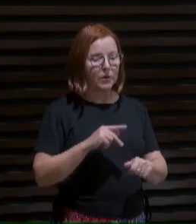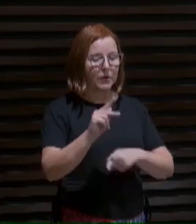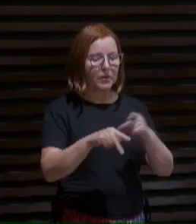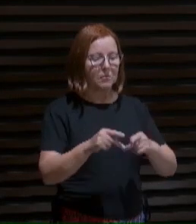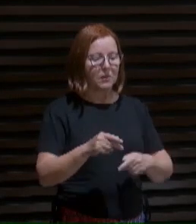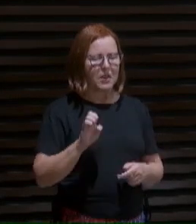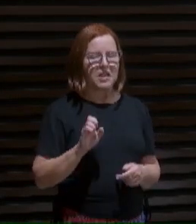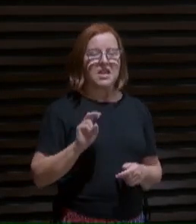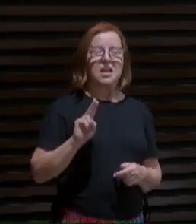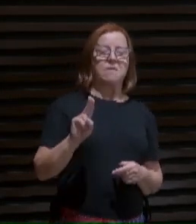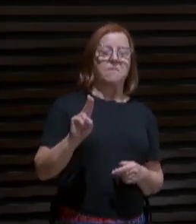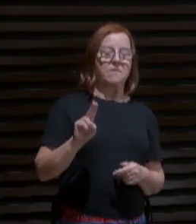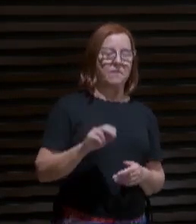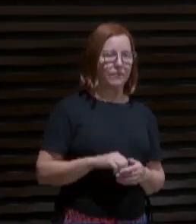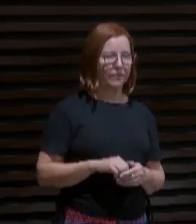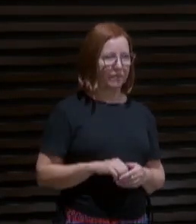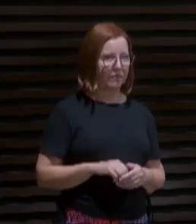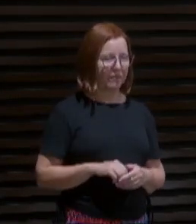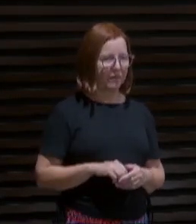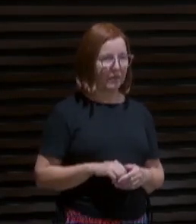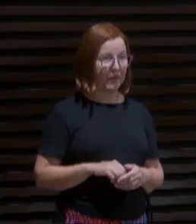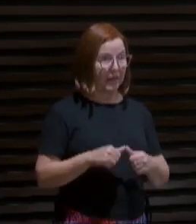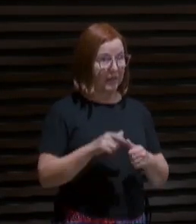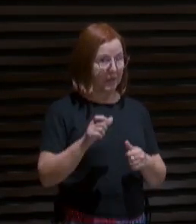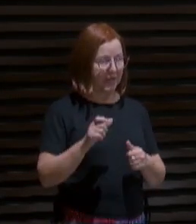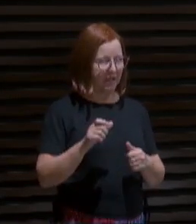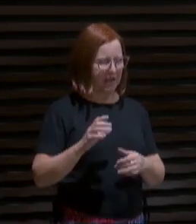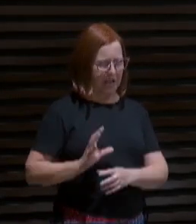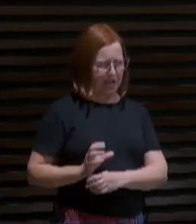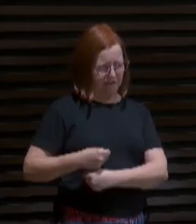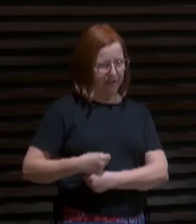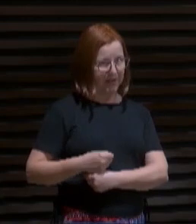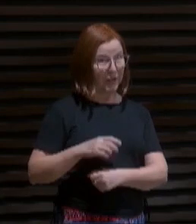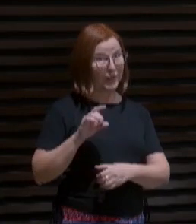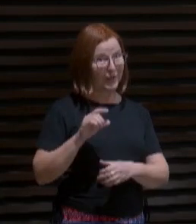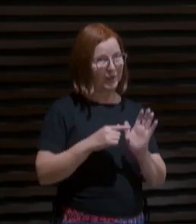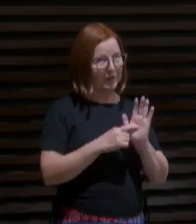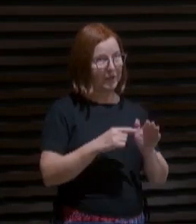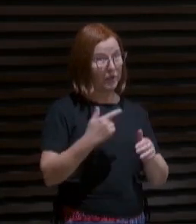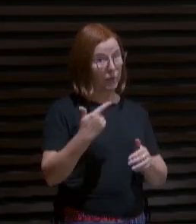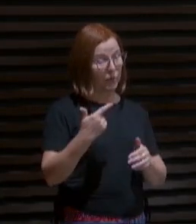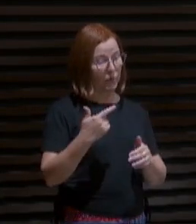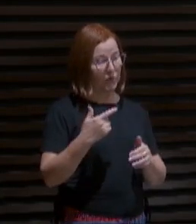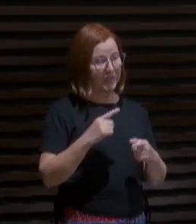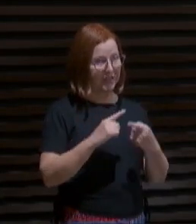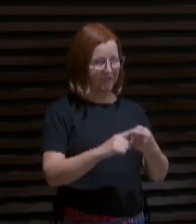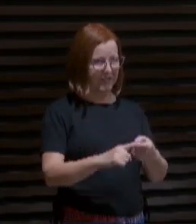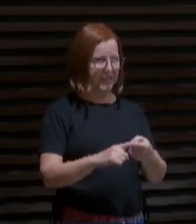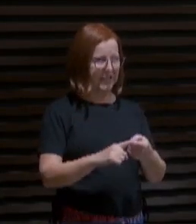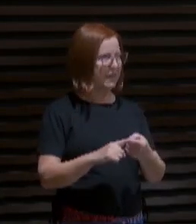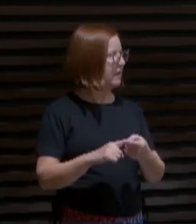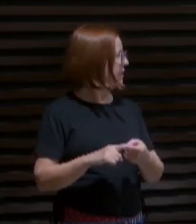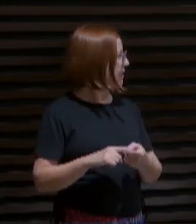egoístas. Essa palavra avarento também só aparece 2 vezes aqui, na Bíblia. Jactanciosos. Eu